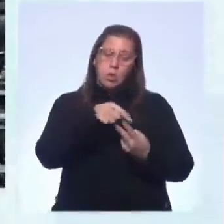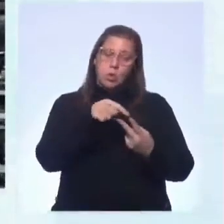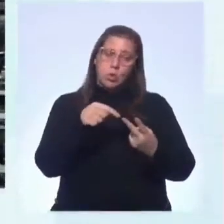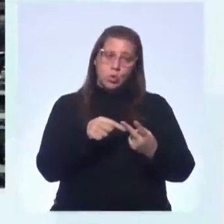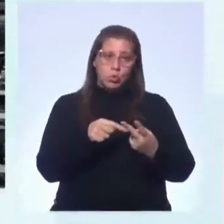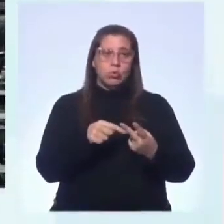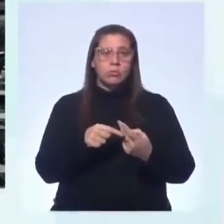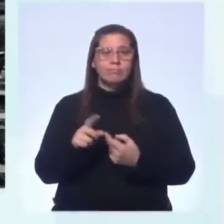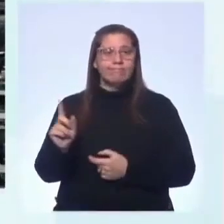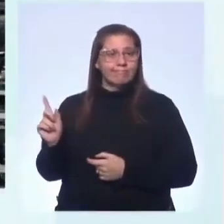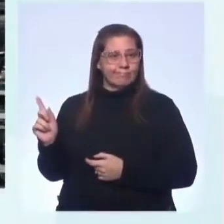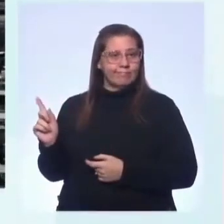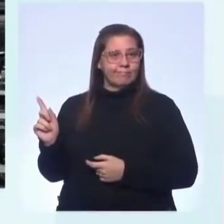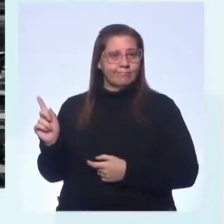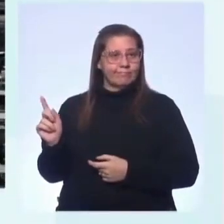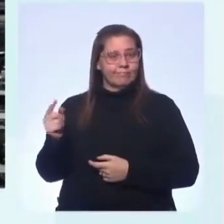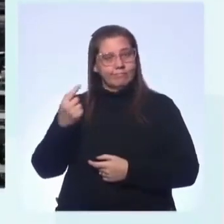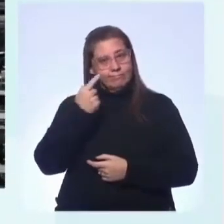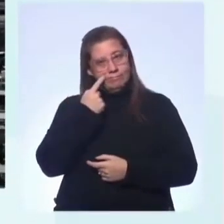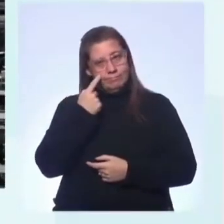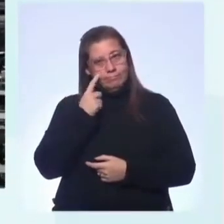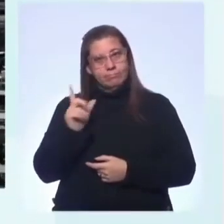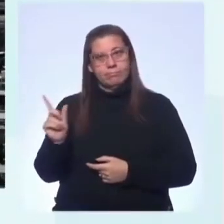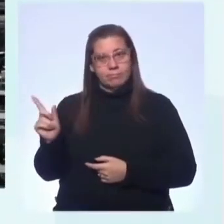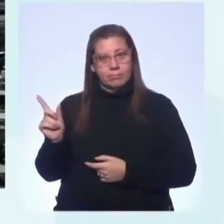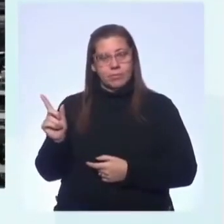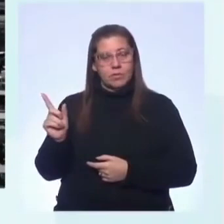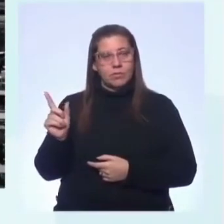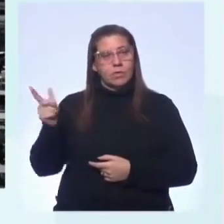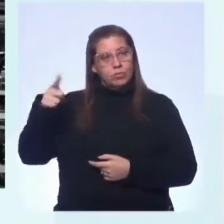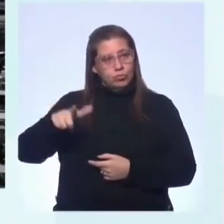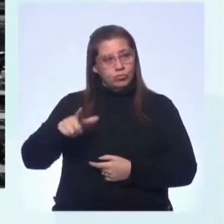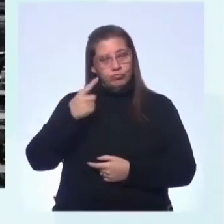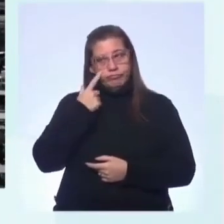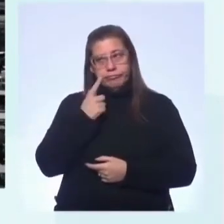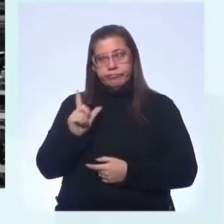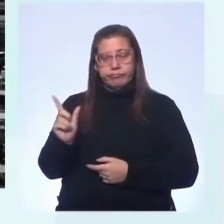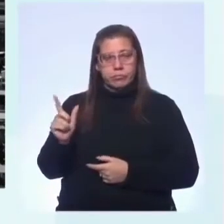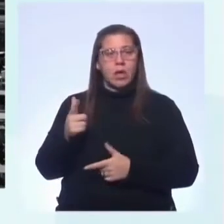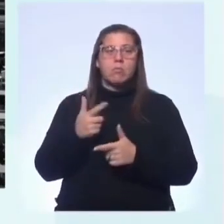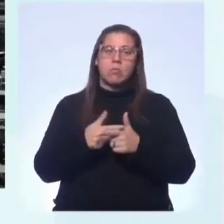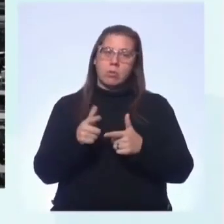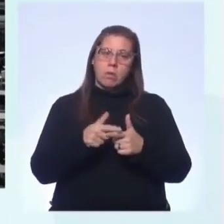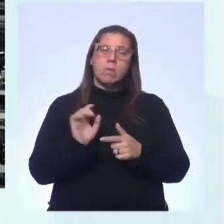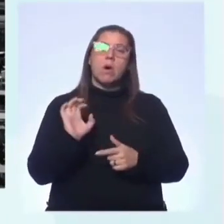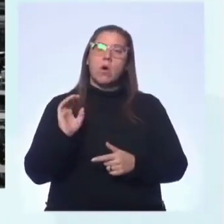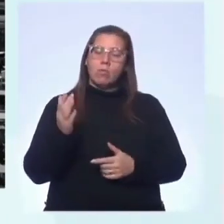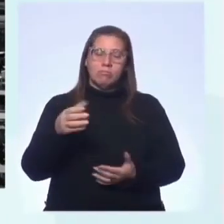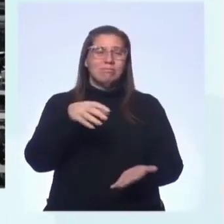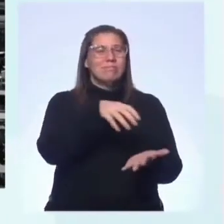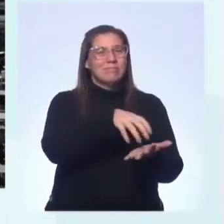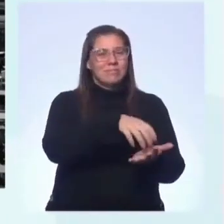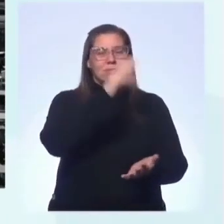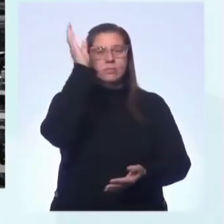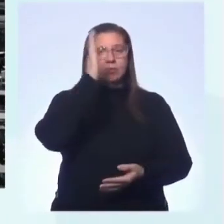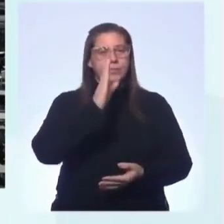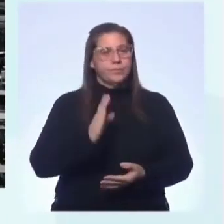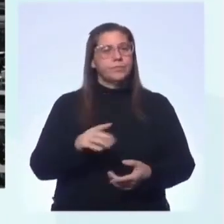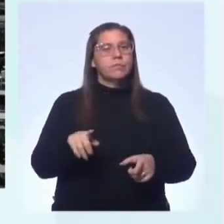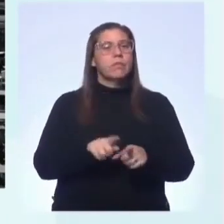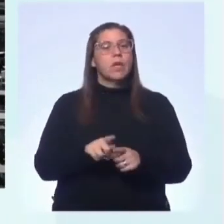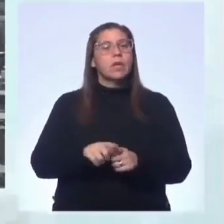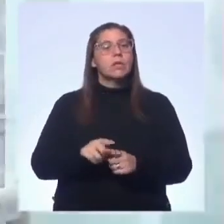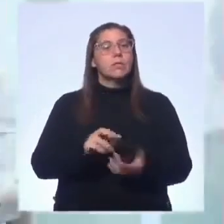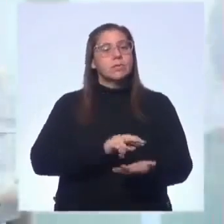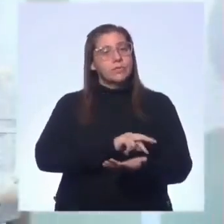últimas imagens aí que nós vimos, né, que vocês estão voltando a ver, que é um problema aí que acontece nos grandes centros brasileiros e também em